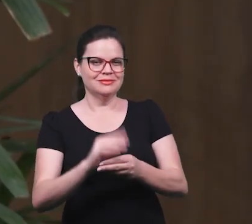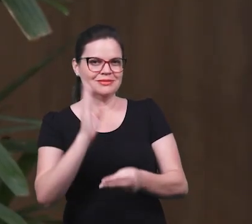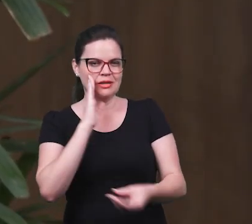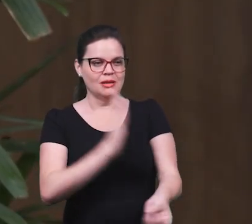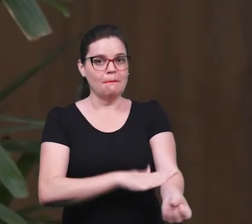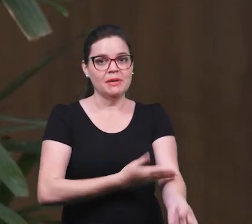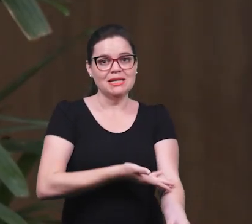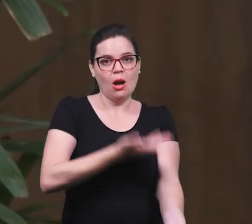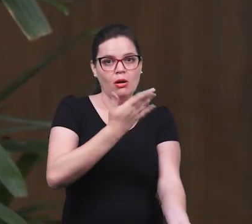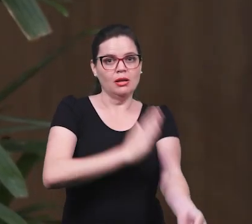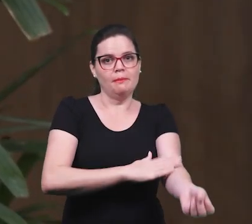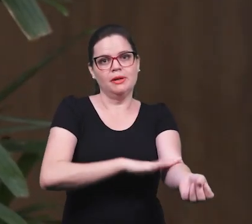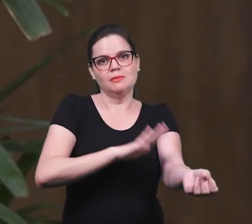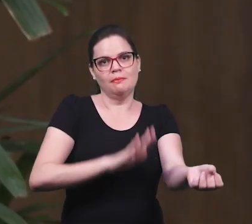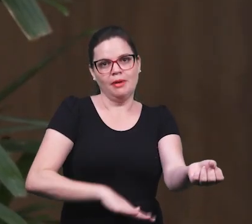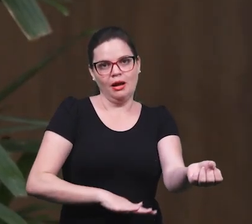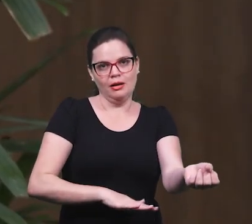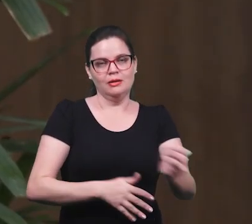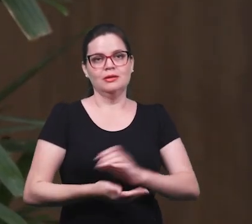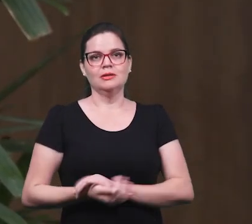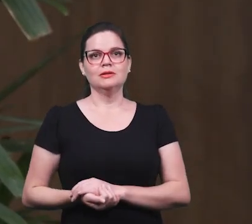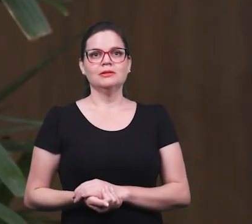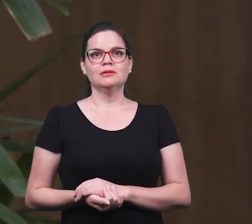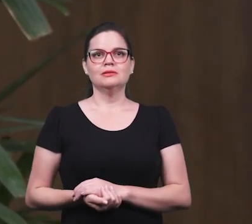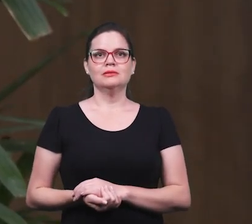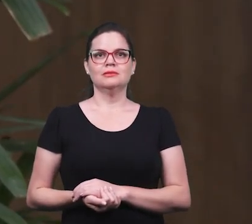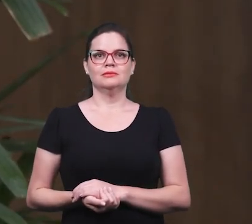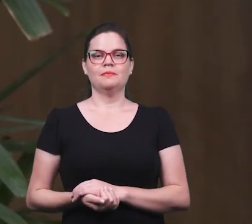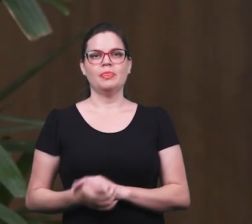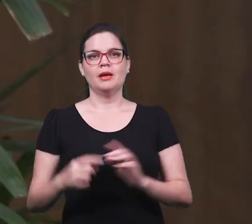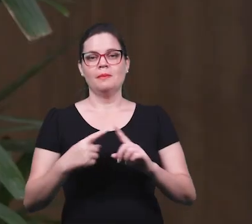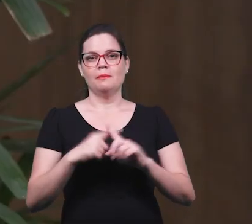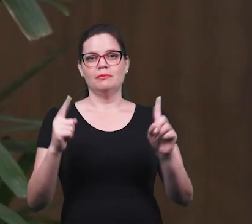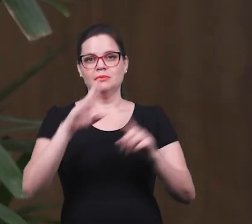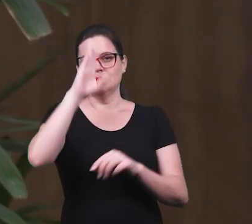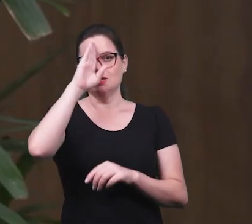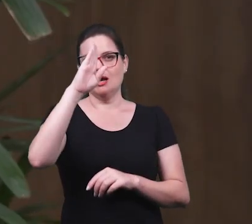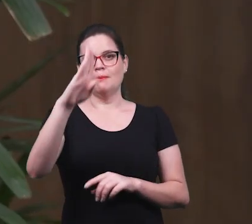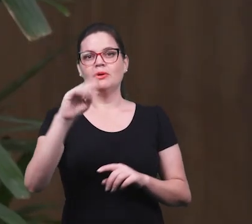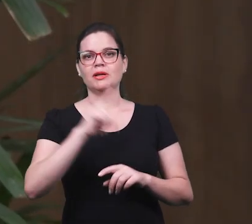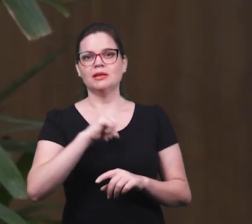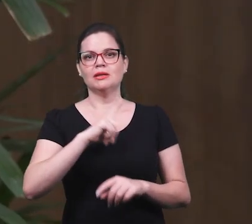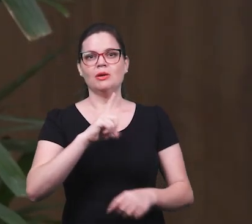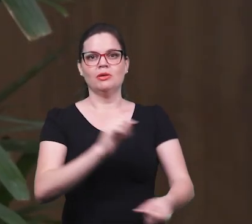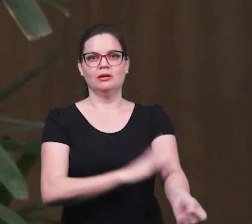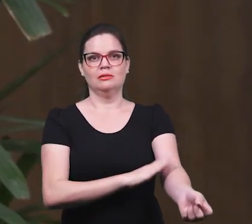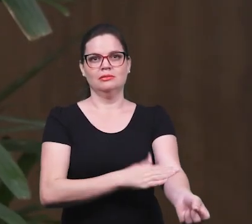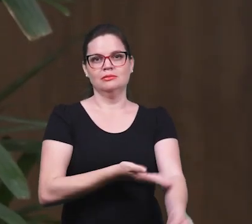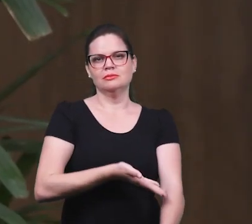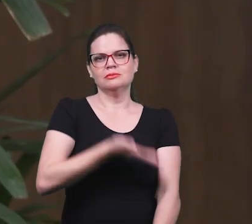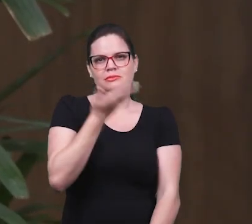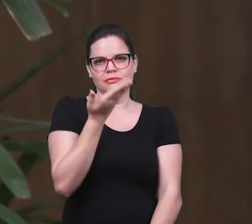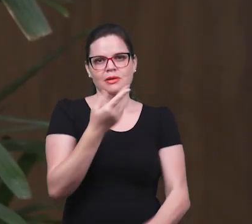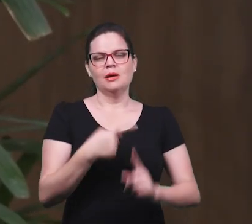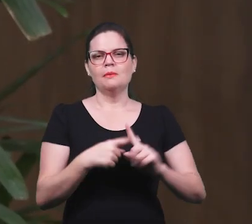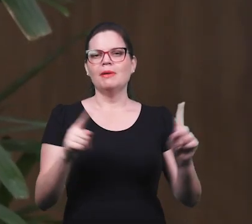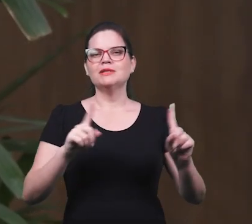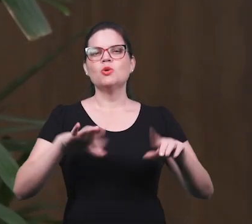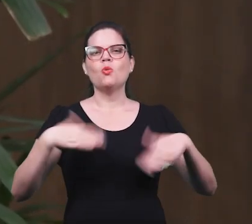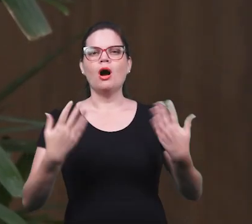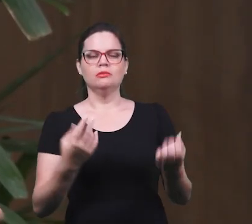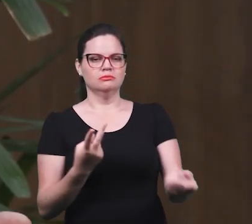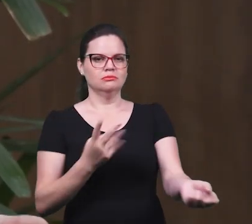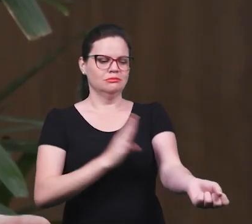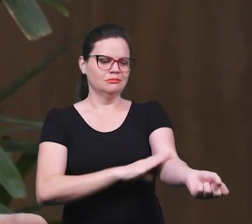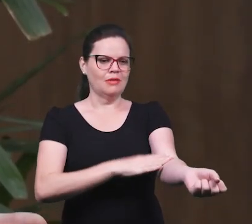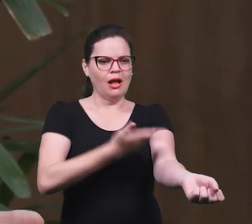baixa. E aí, todo mundo se preocupa muito com a hipertensão. Qual é a mais séria? O